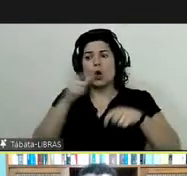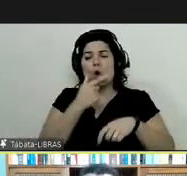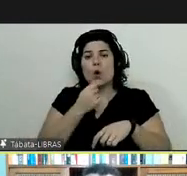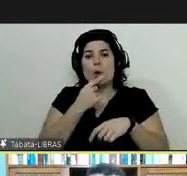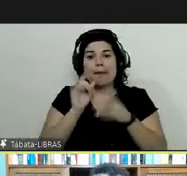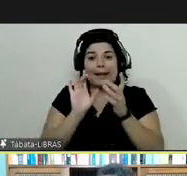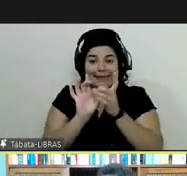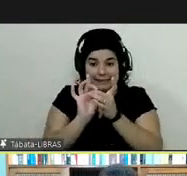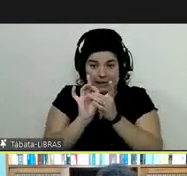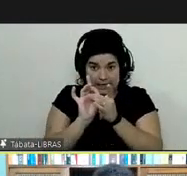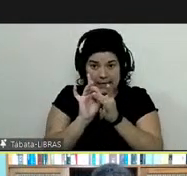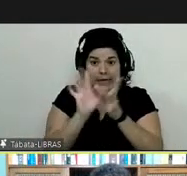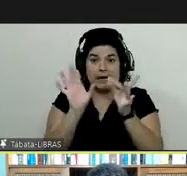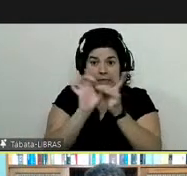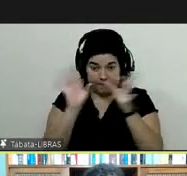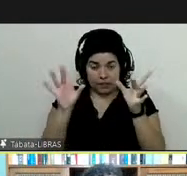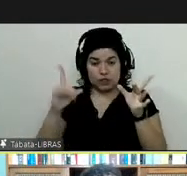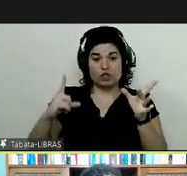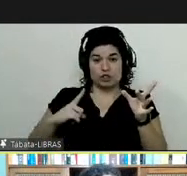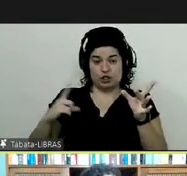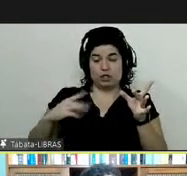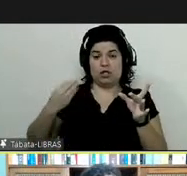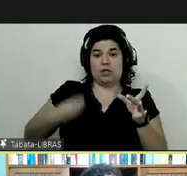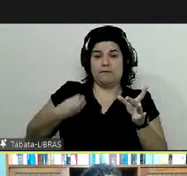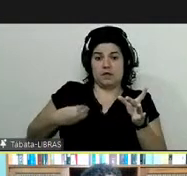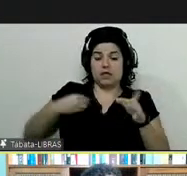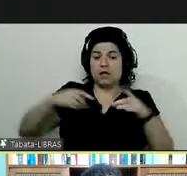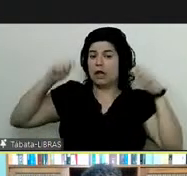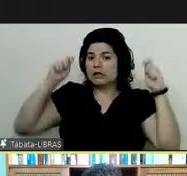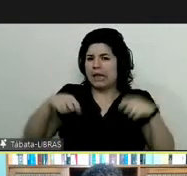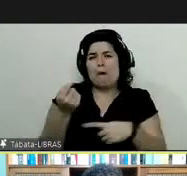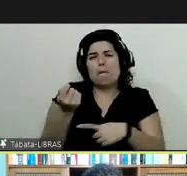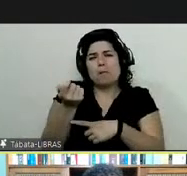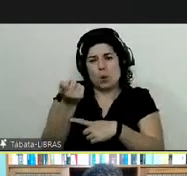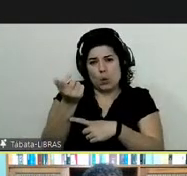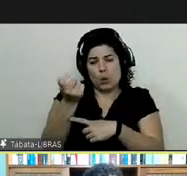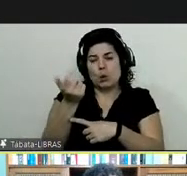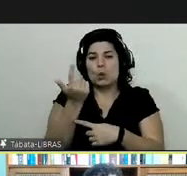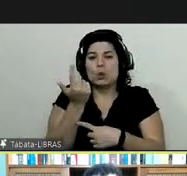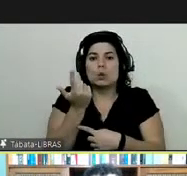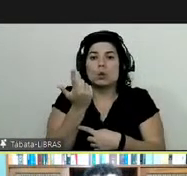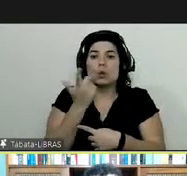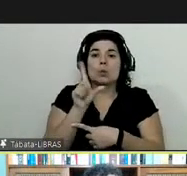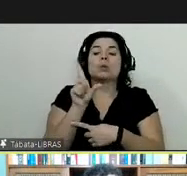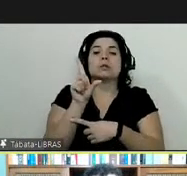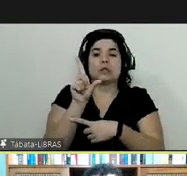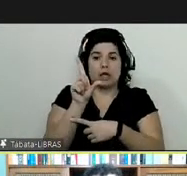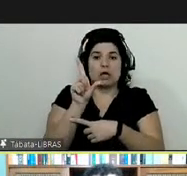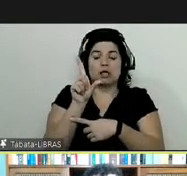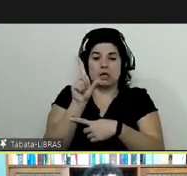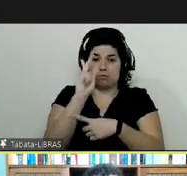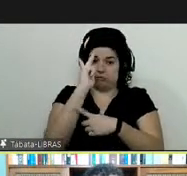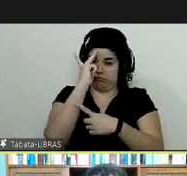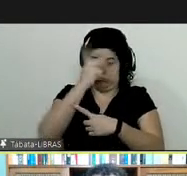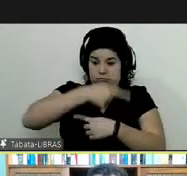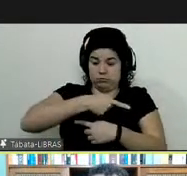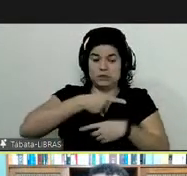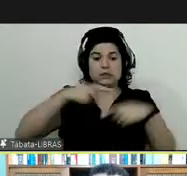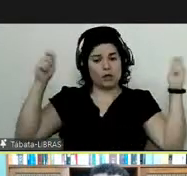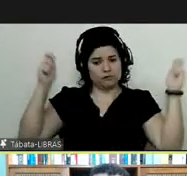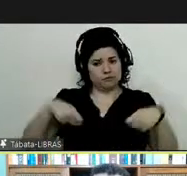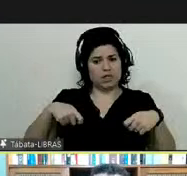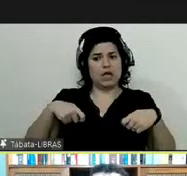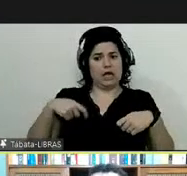que eram poucos obviamente naquele momento né pudessem justamente arrogar para si a perspectiva de que